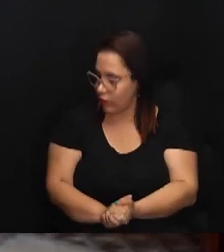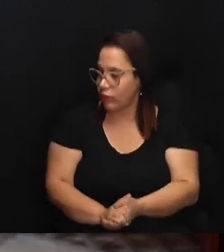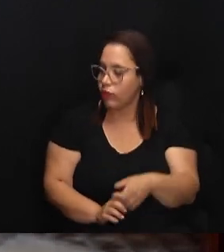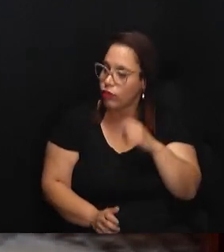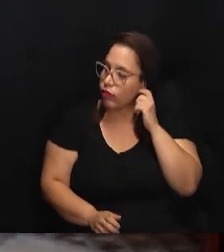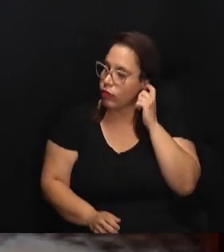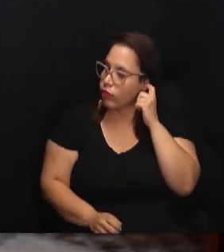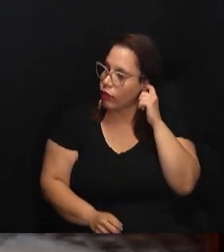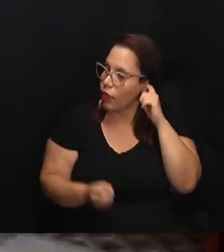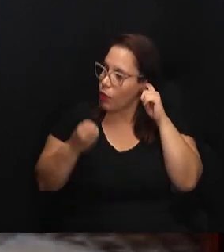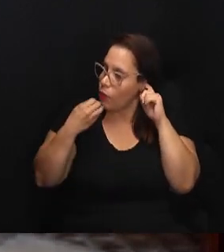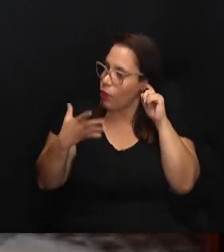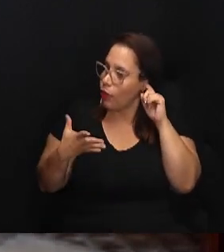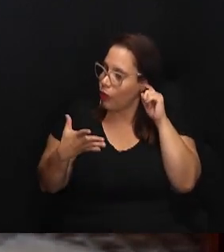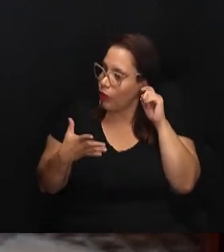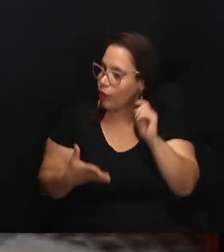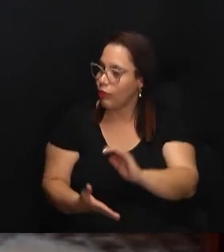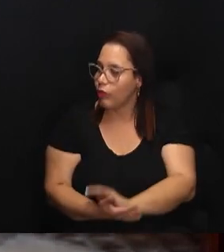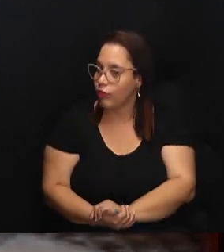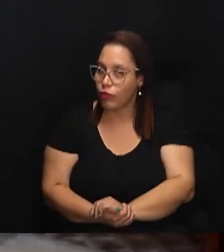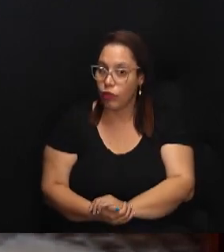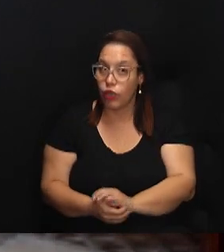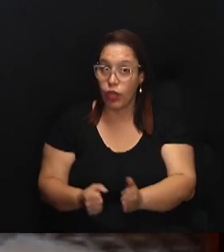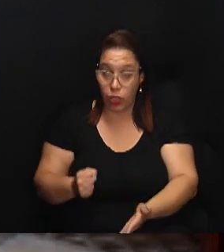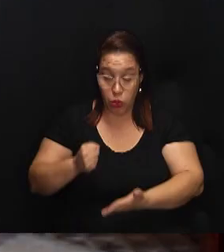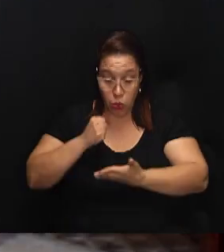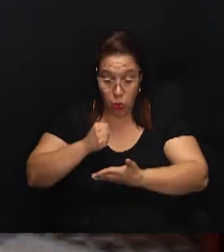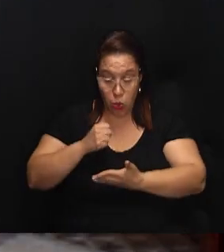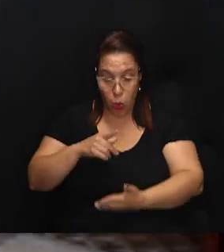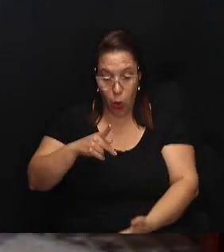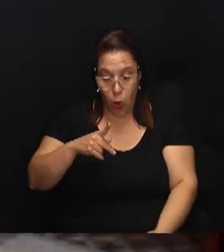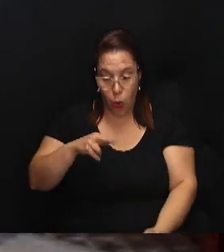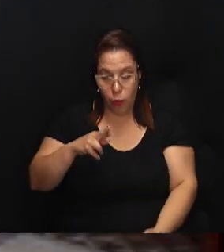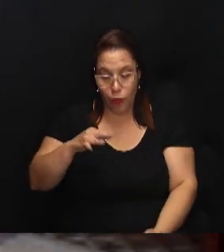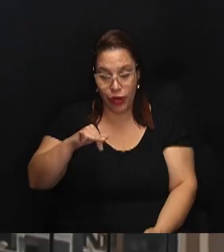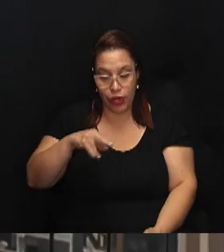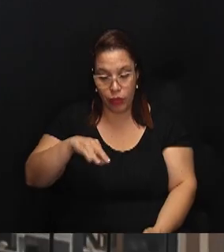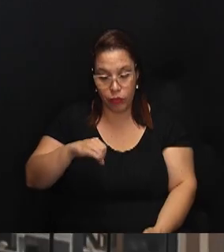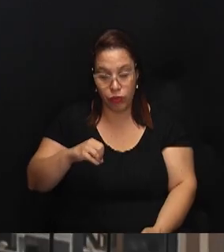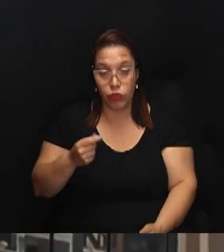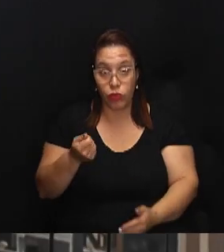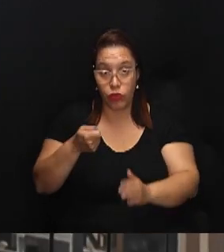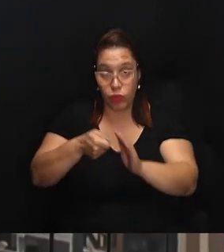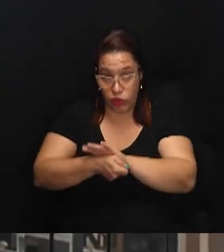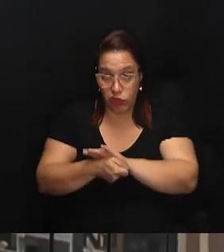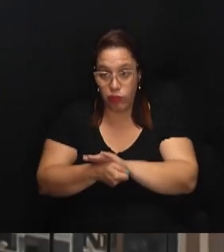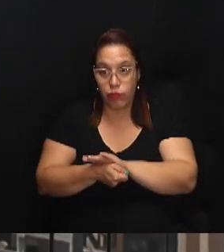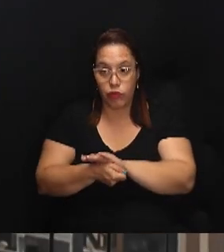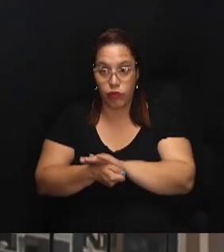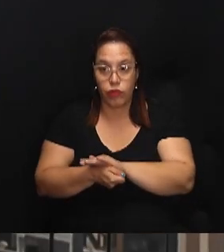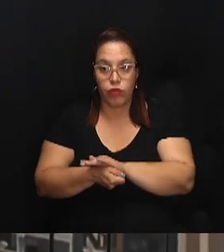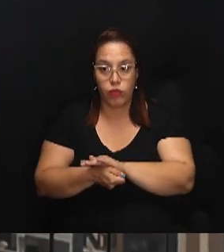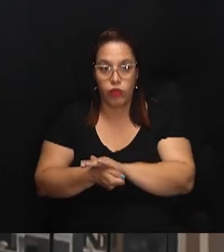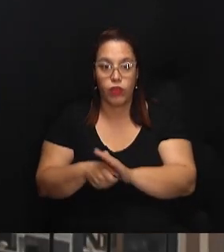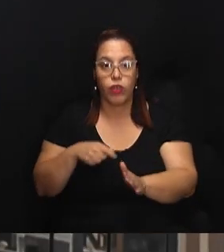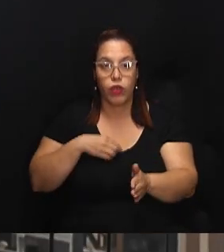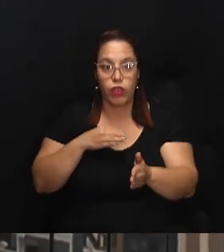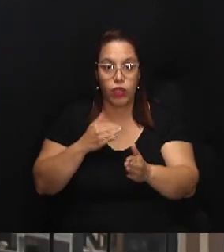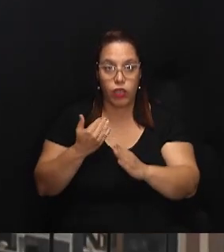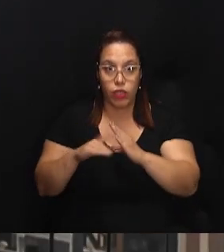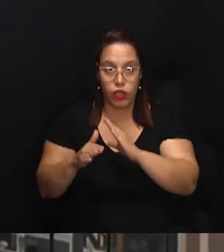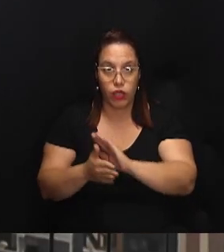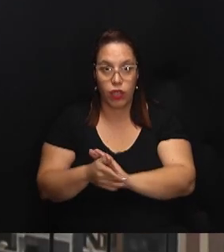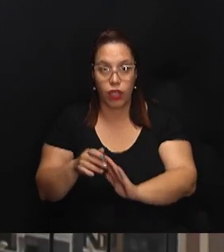o início disso, né, dessa o iniciativa. prêmio, existe um prêmio mesmo, vocês foram remunerados por